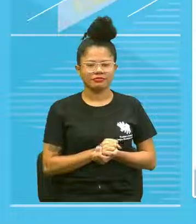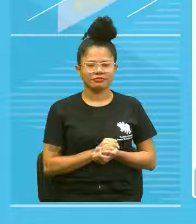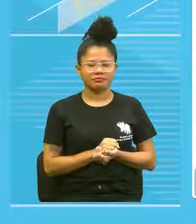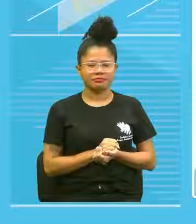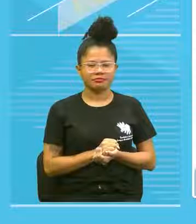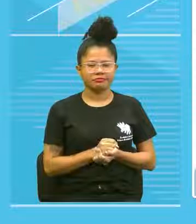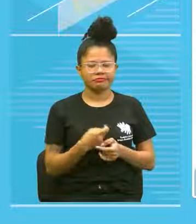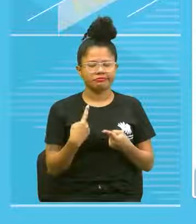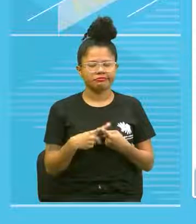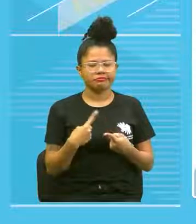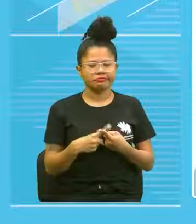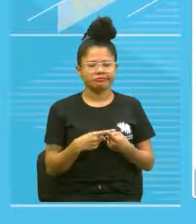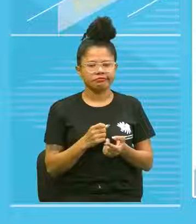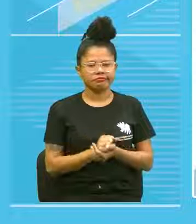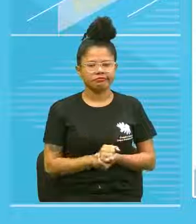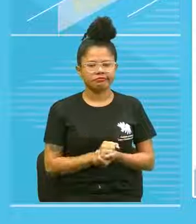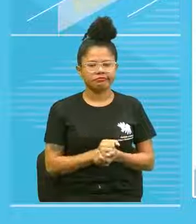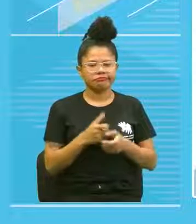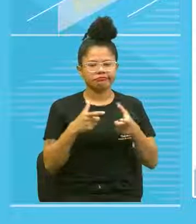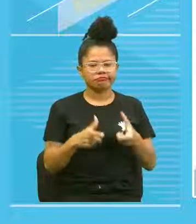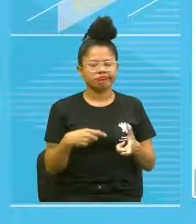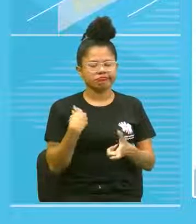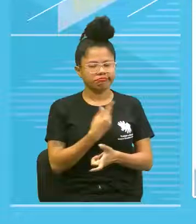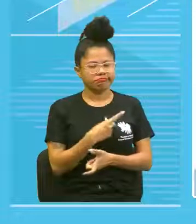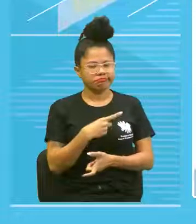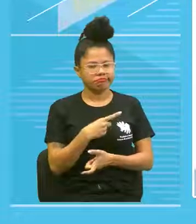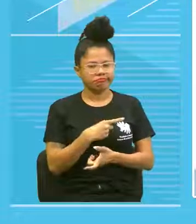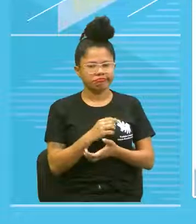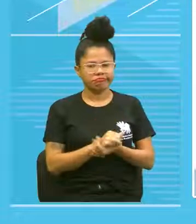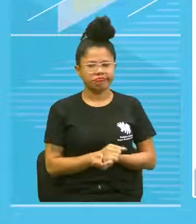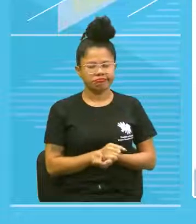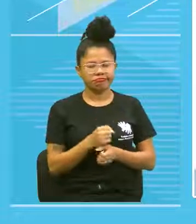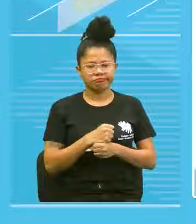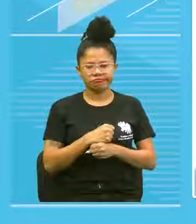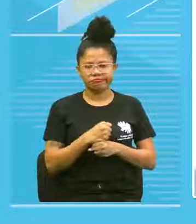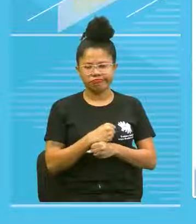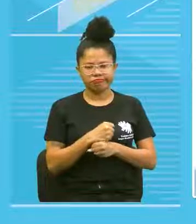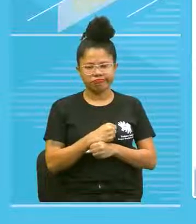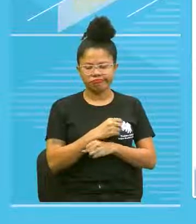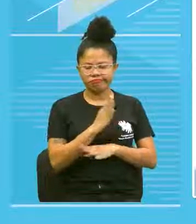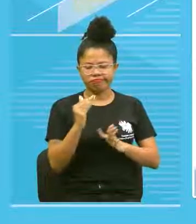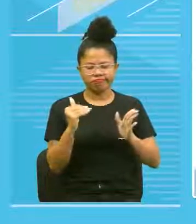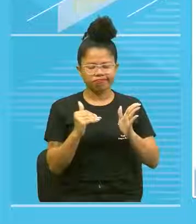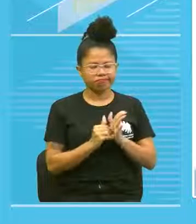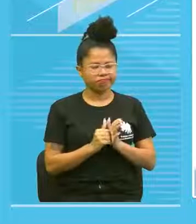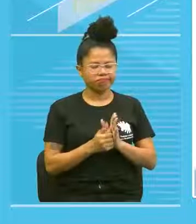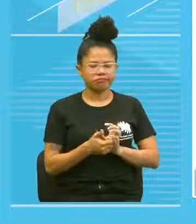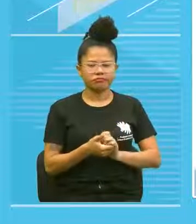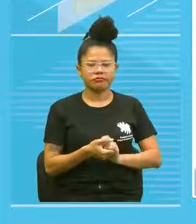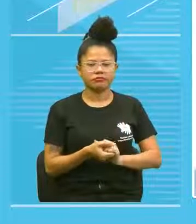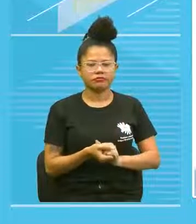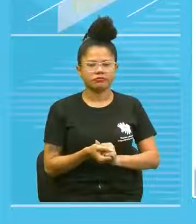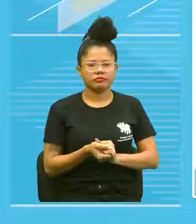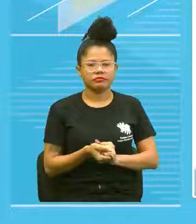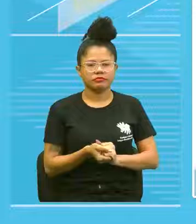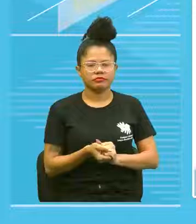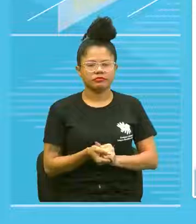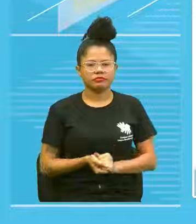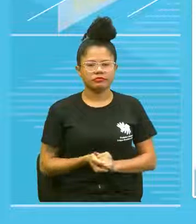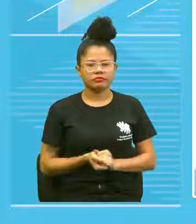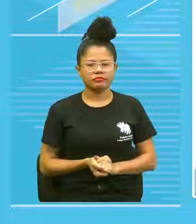é porque aonde nós temos durante o ano a maior